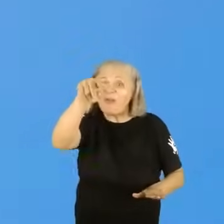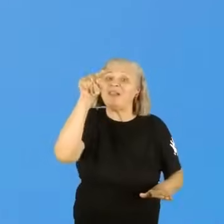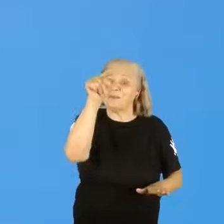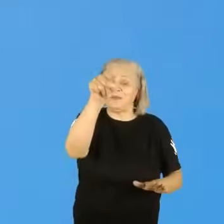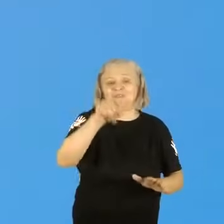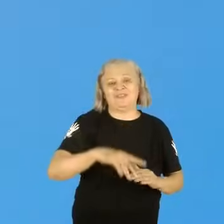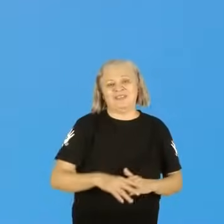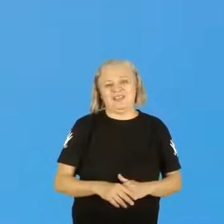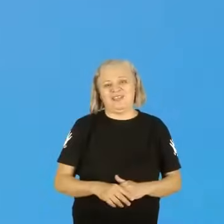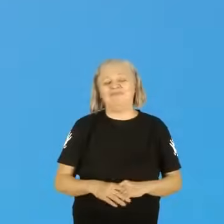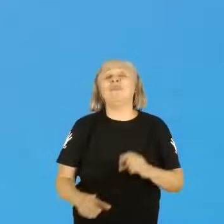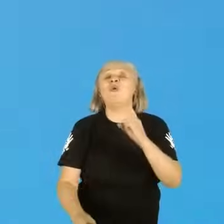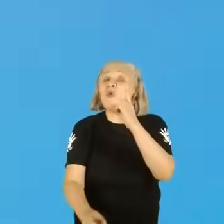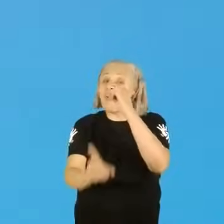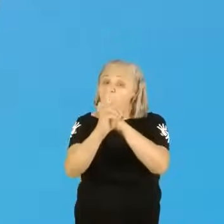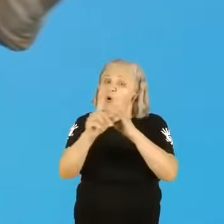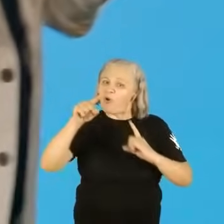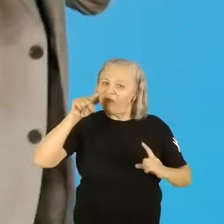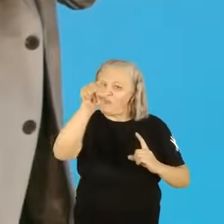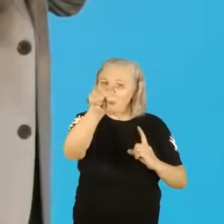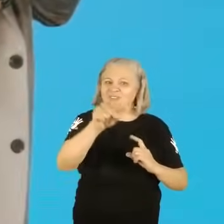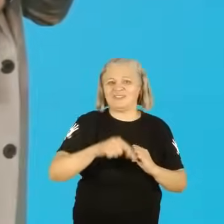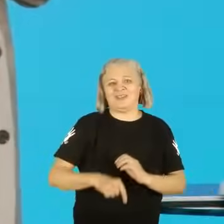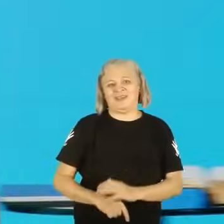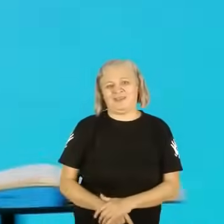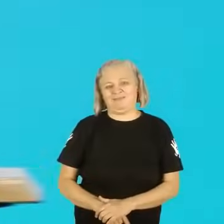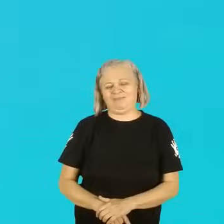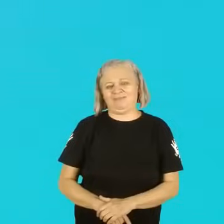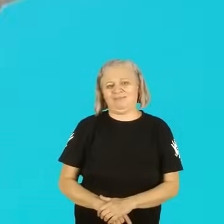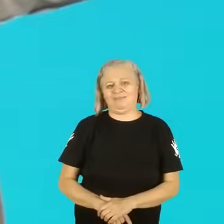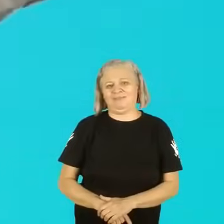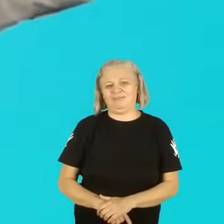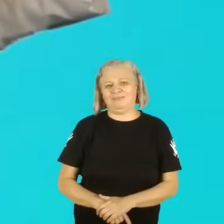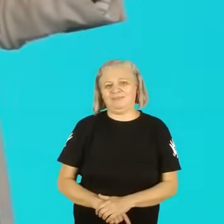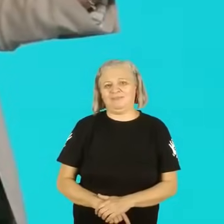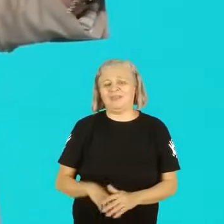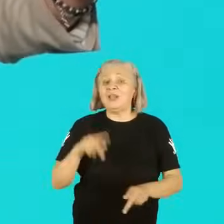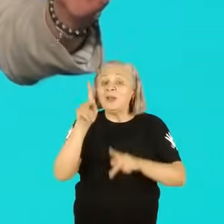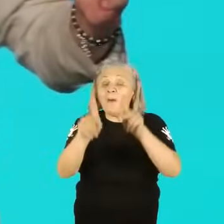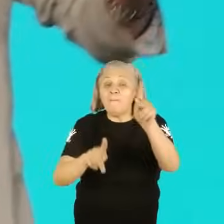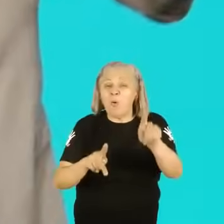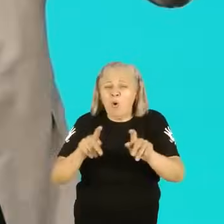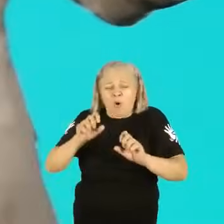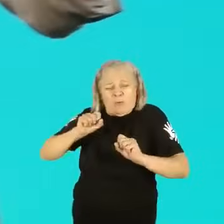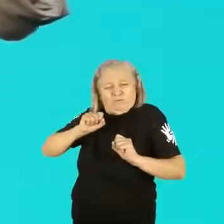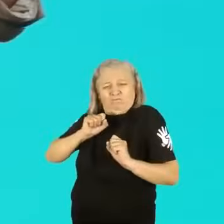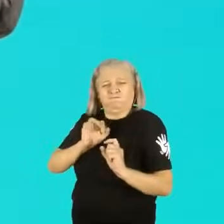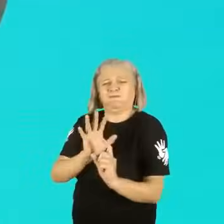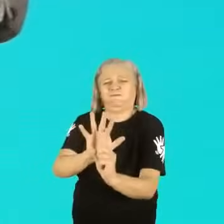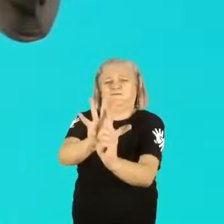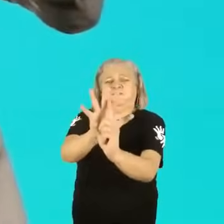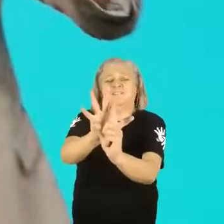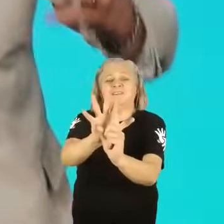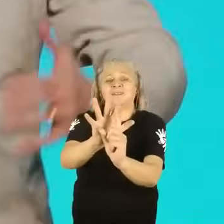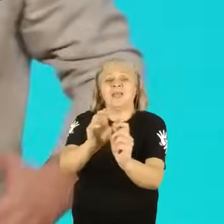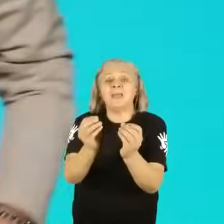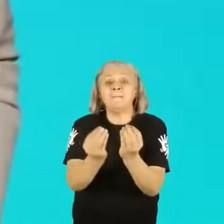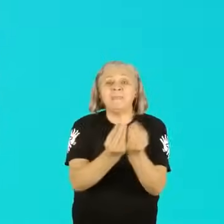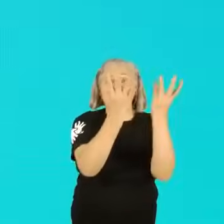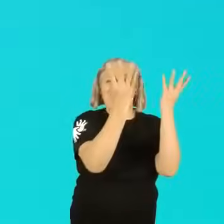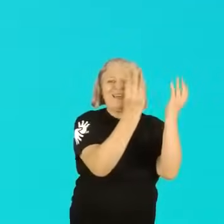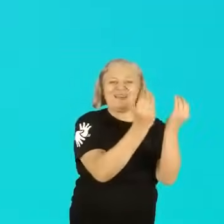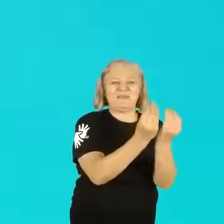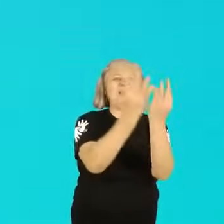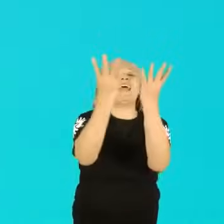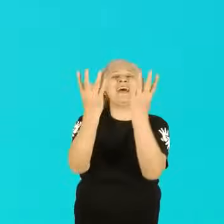você. O interessante é de que no meio das multidões, milagres seguem